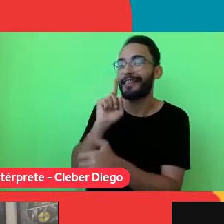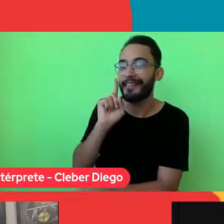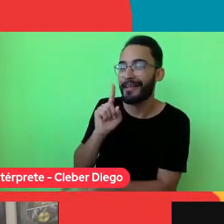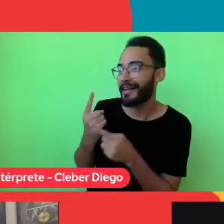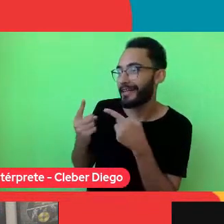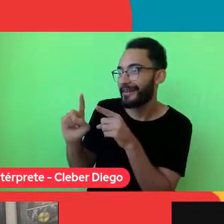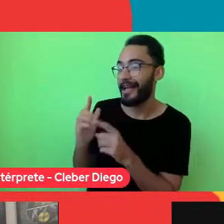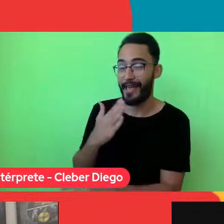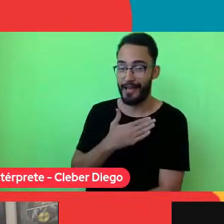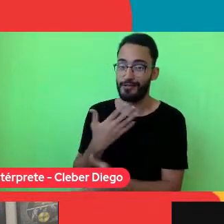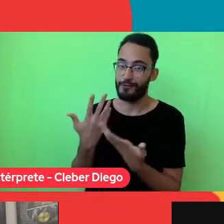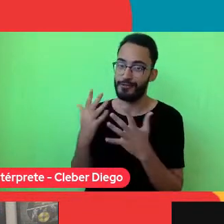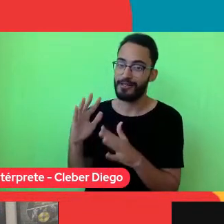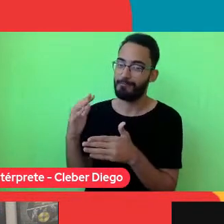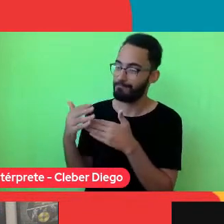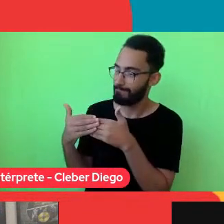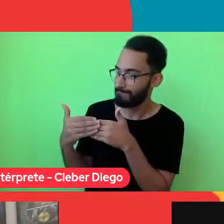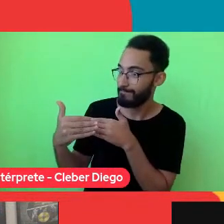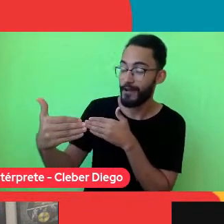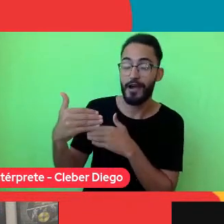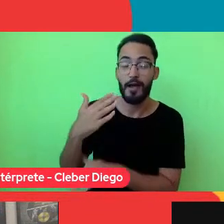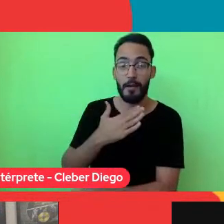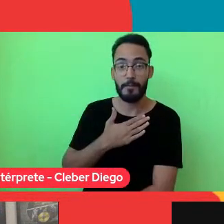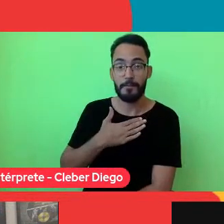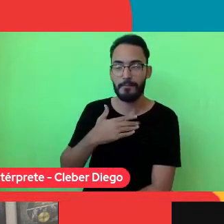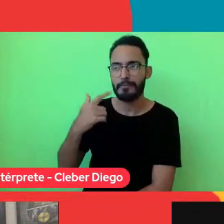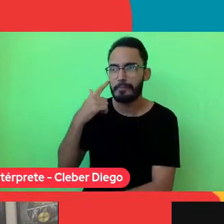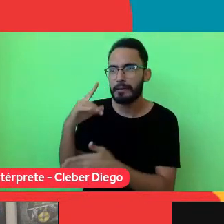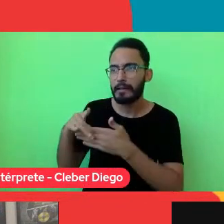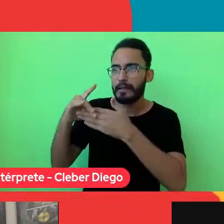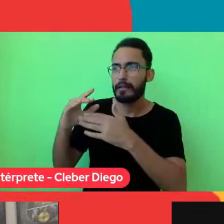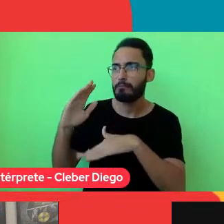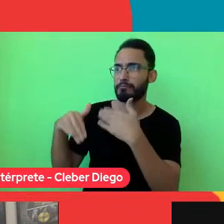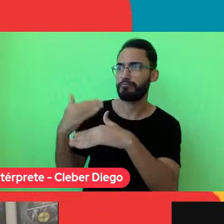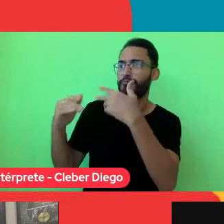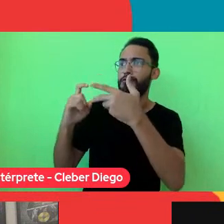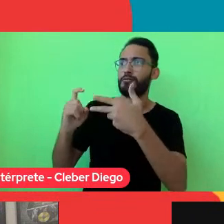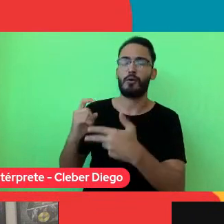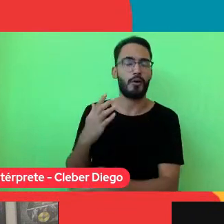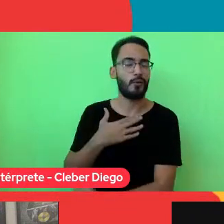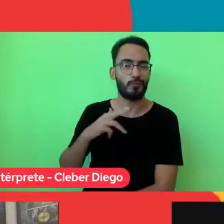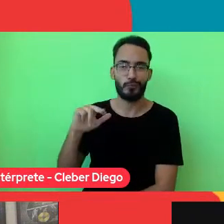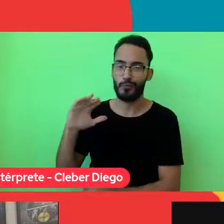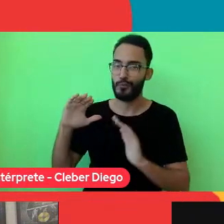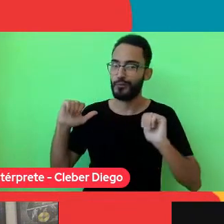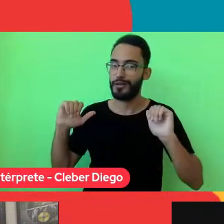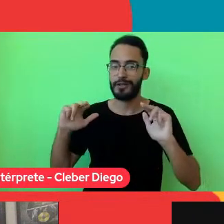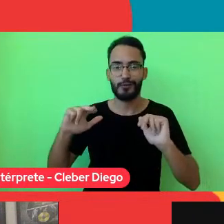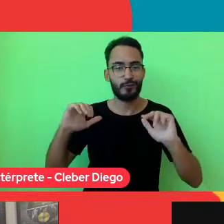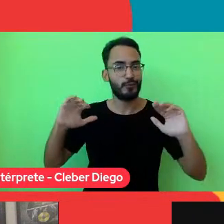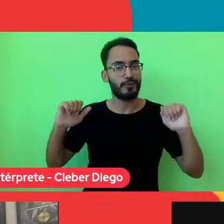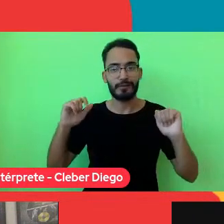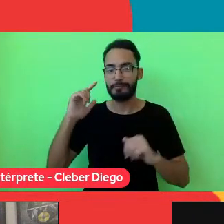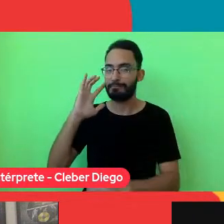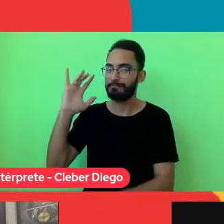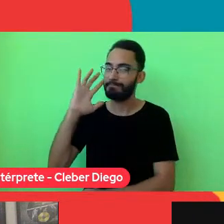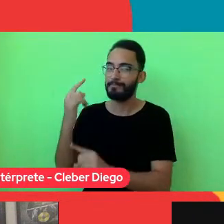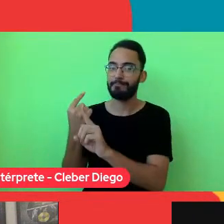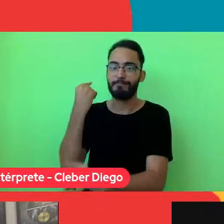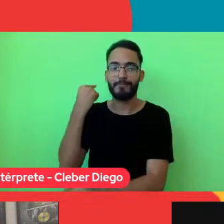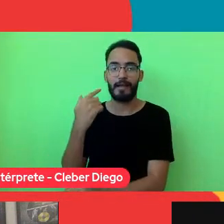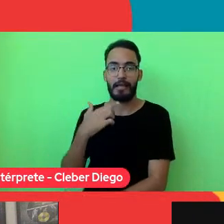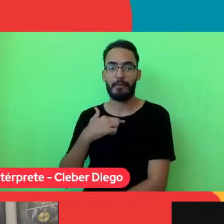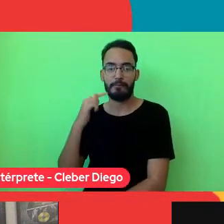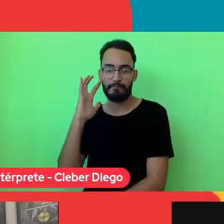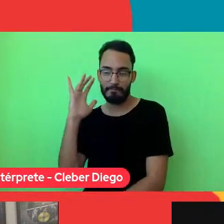cheguei mais longe do que eu poderia imaginar. Eu nunca, se eu sonhasse lá atrás e falasse, nossa, um dia vou ser